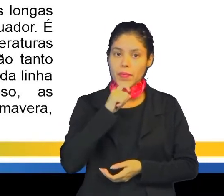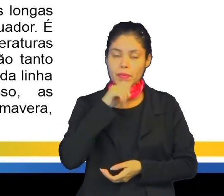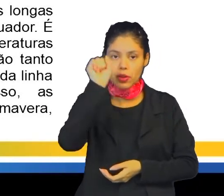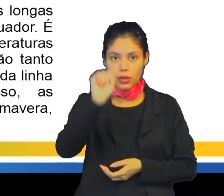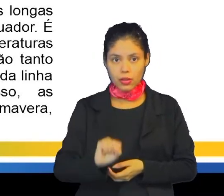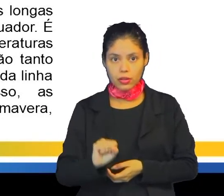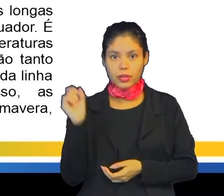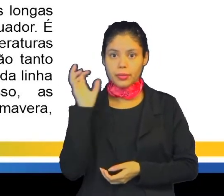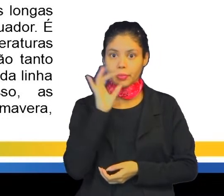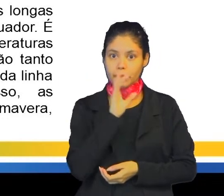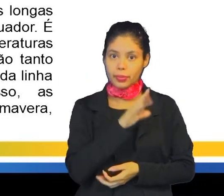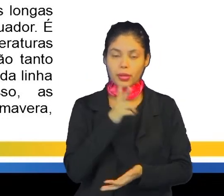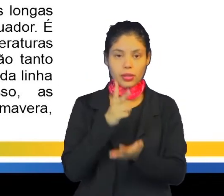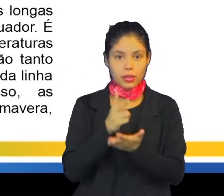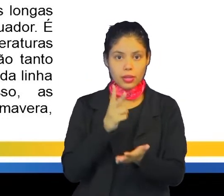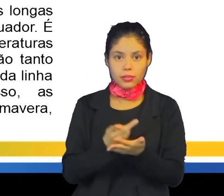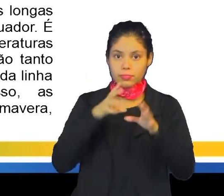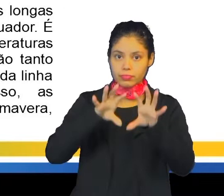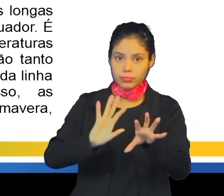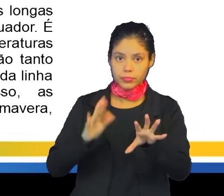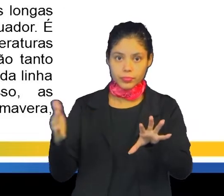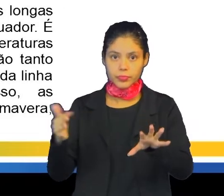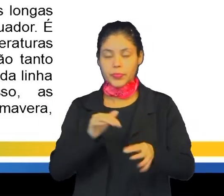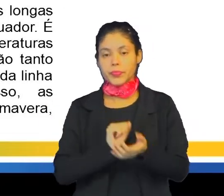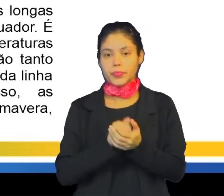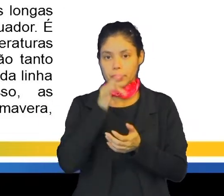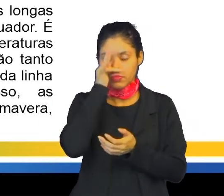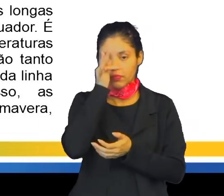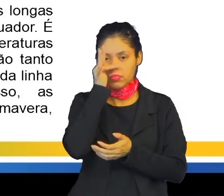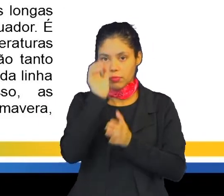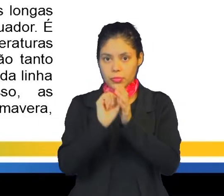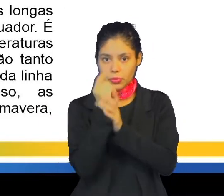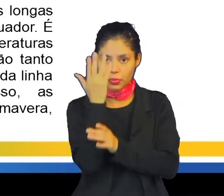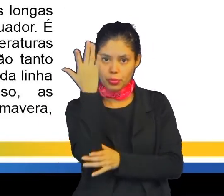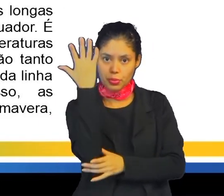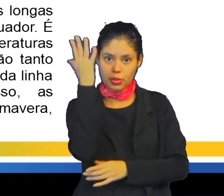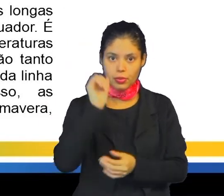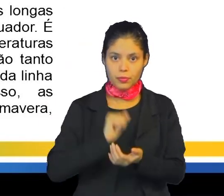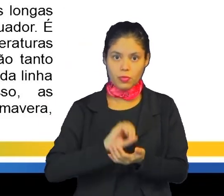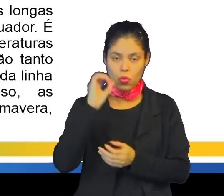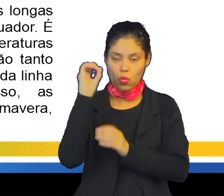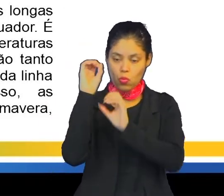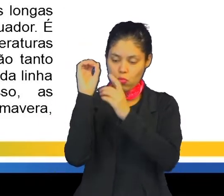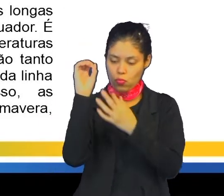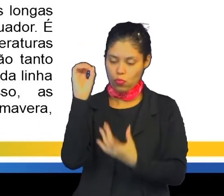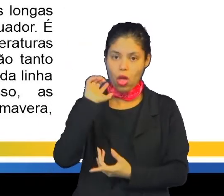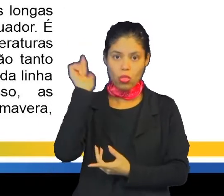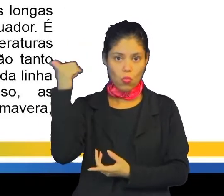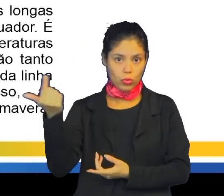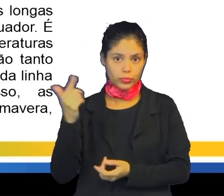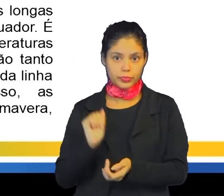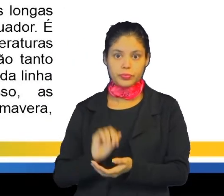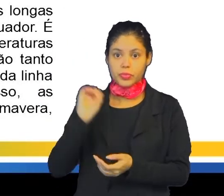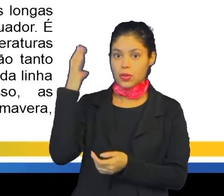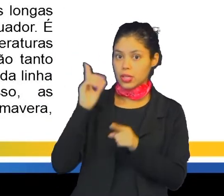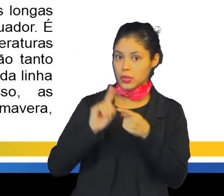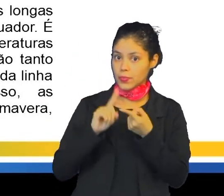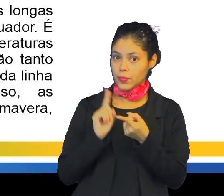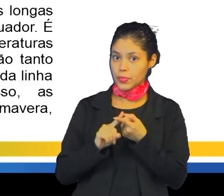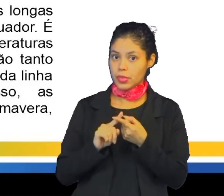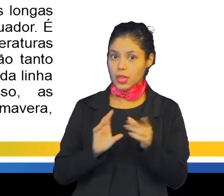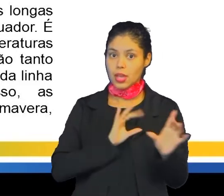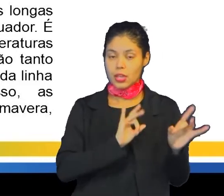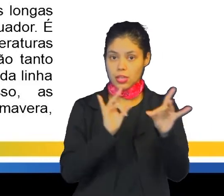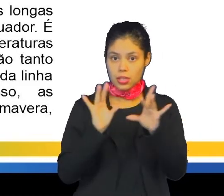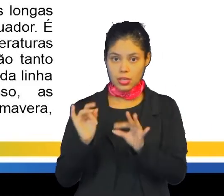inverno no hemisfério sul é verão da mesma maneira quando for Primavera em dos hemisférios será o Tom no outro isso ocorre Justamente a função